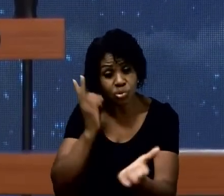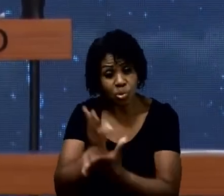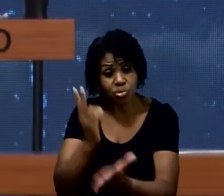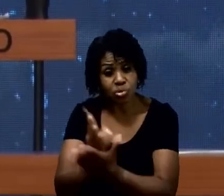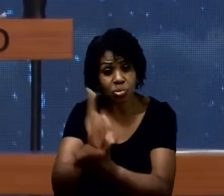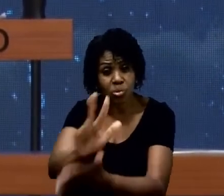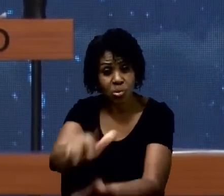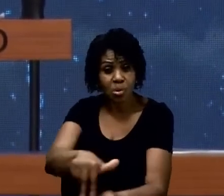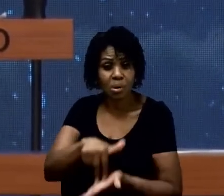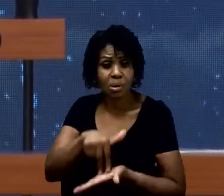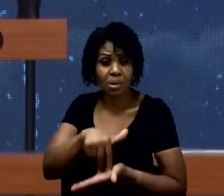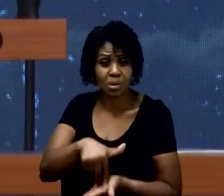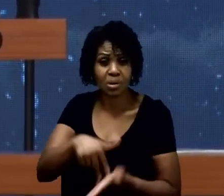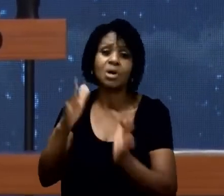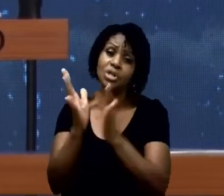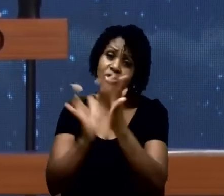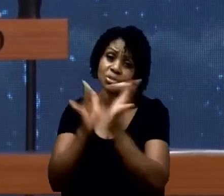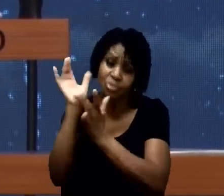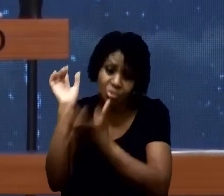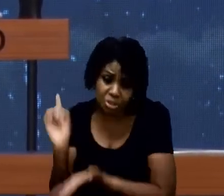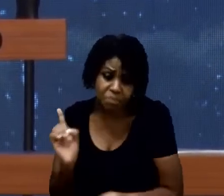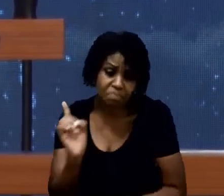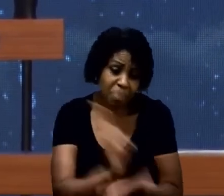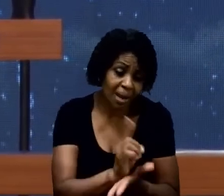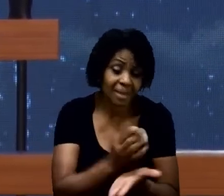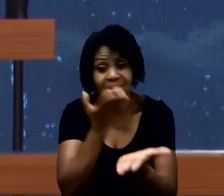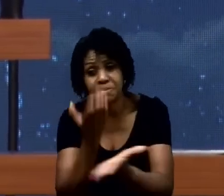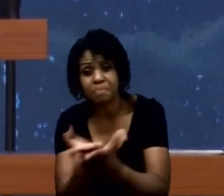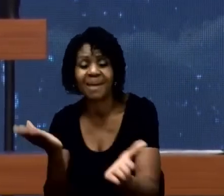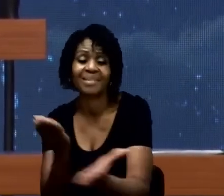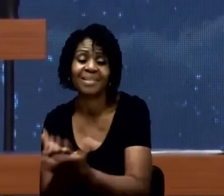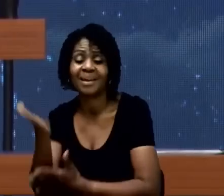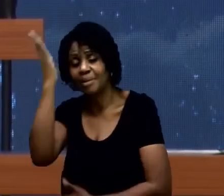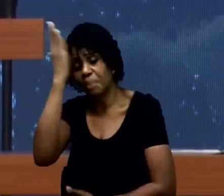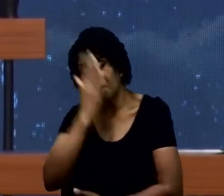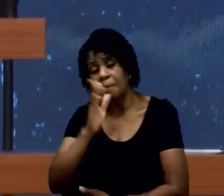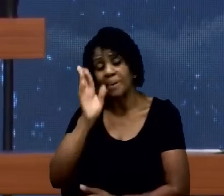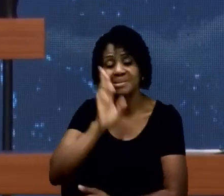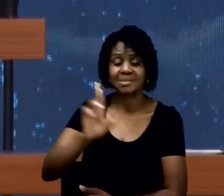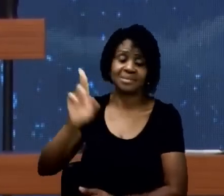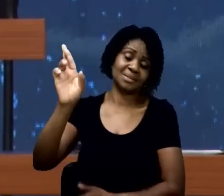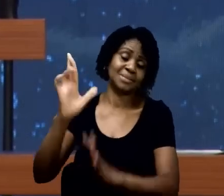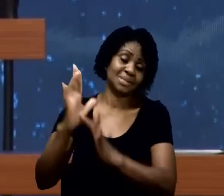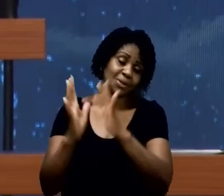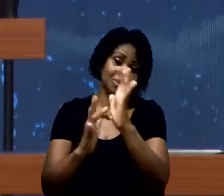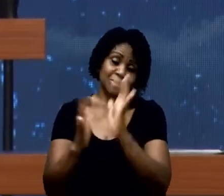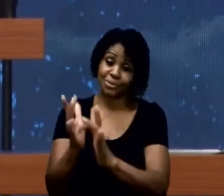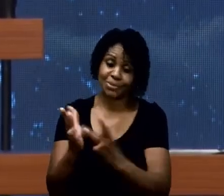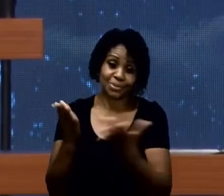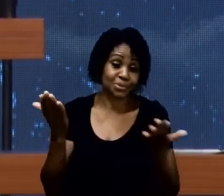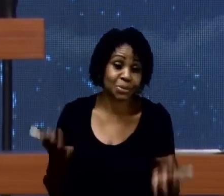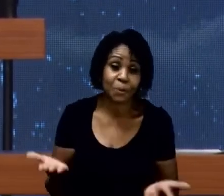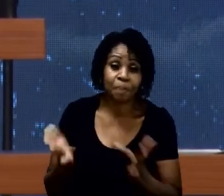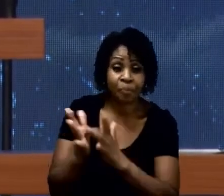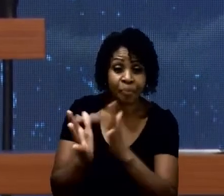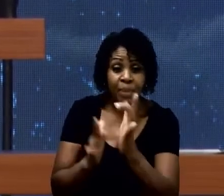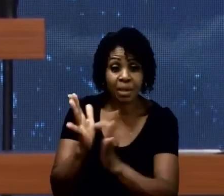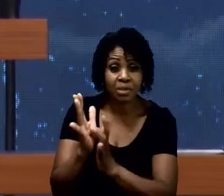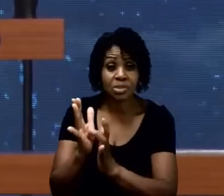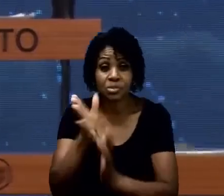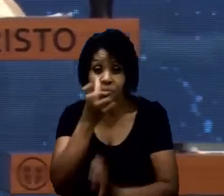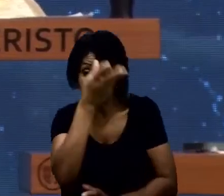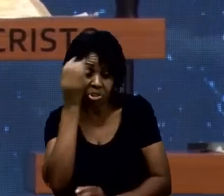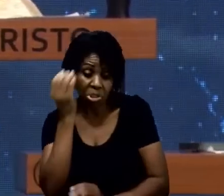retirou. Jesus estava ali. E eles perderam a presença de Jesus. E Jesus ficou